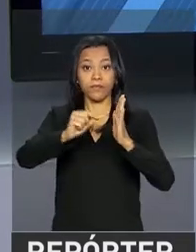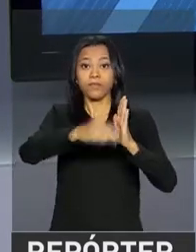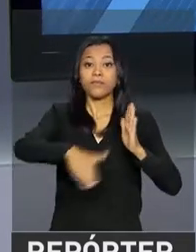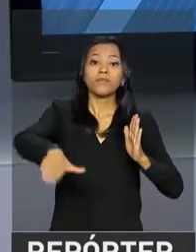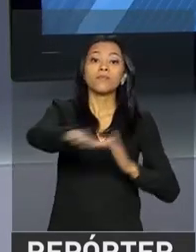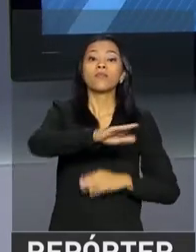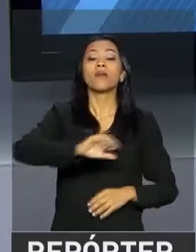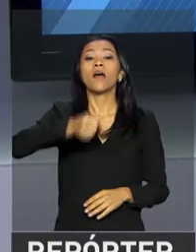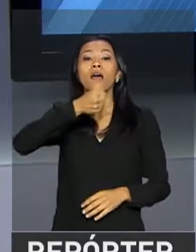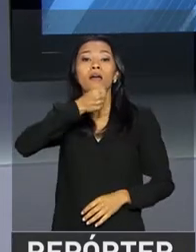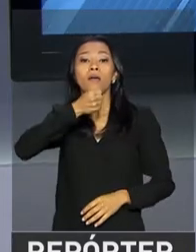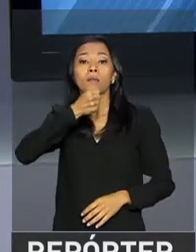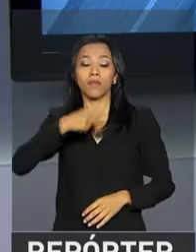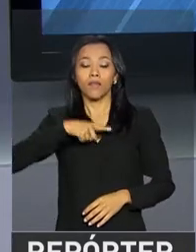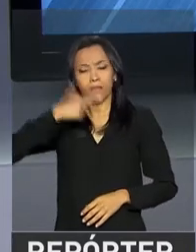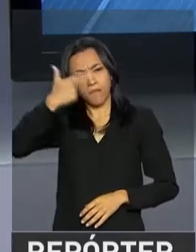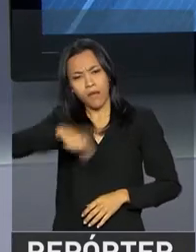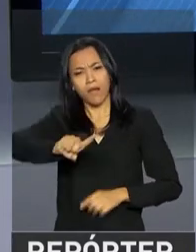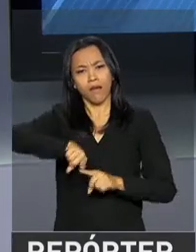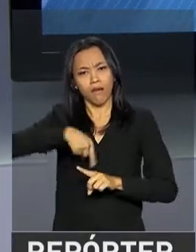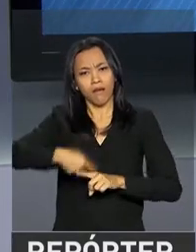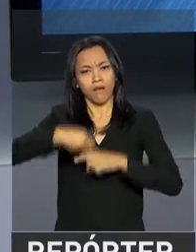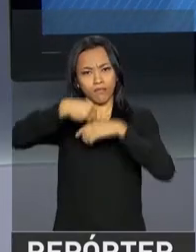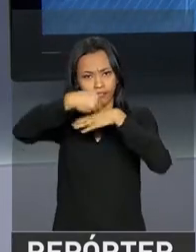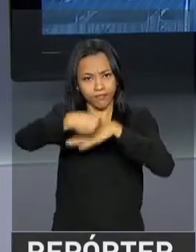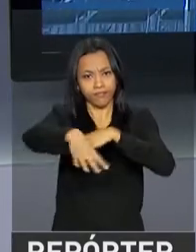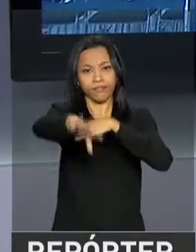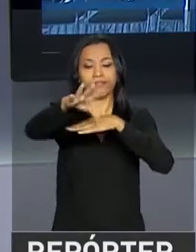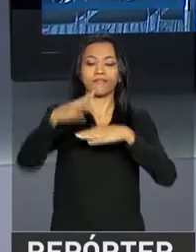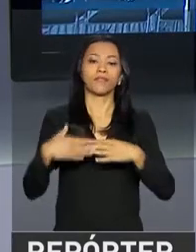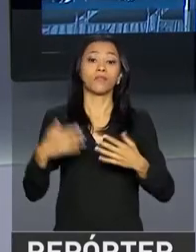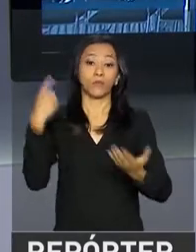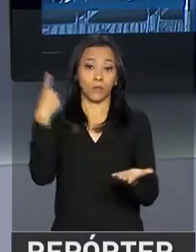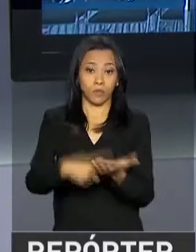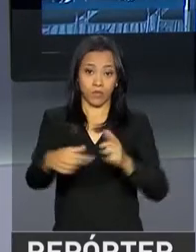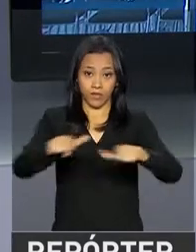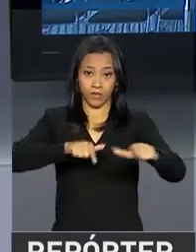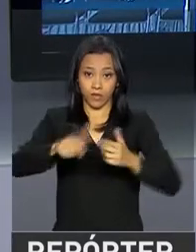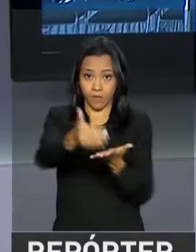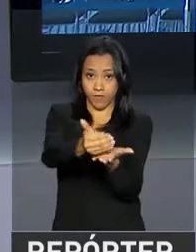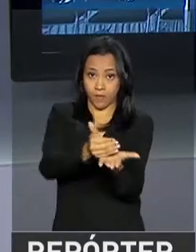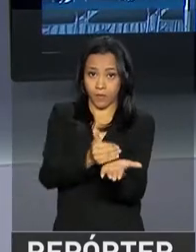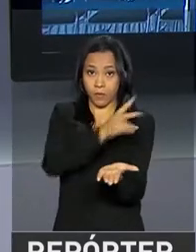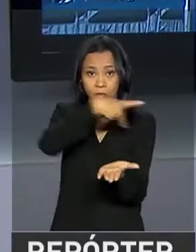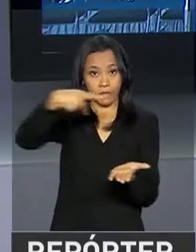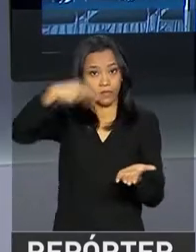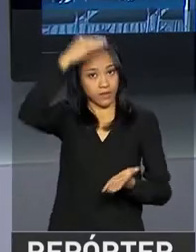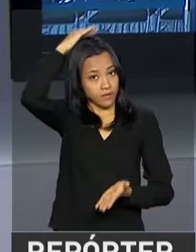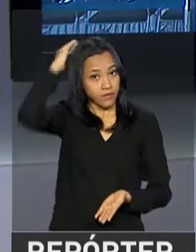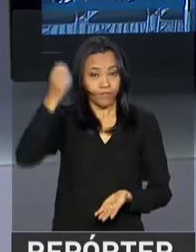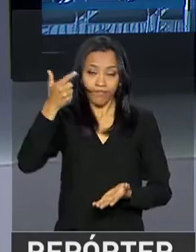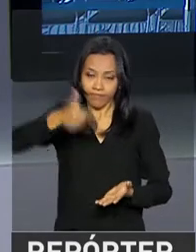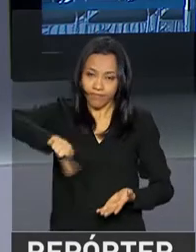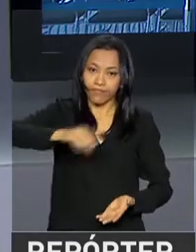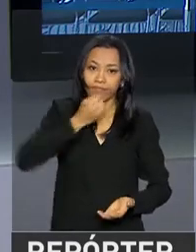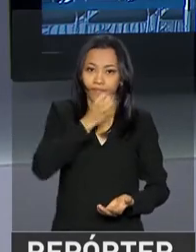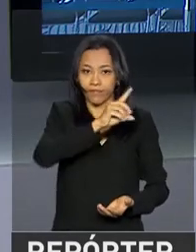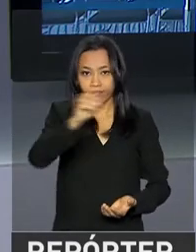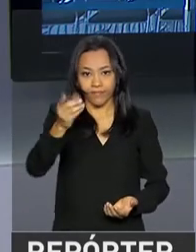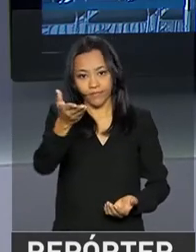lopes traz pra gente mais informações da agenda do presidente michel temer olá cleide novamente bom dia pra você